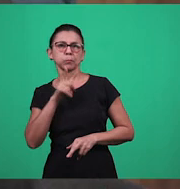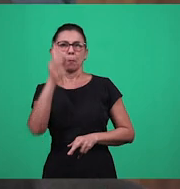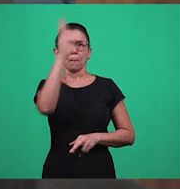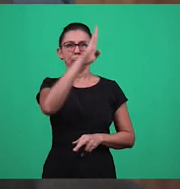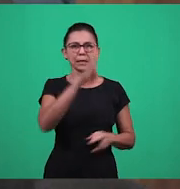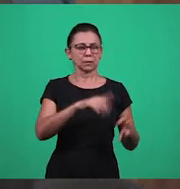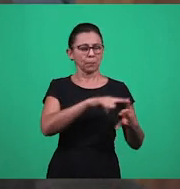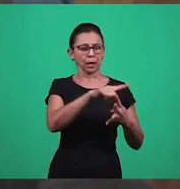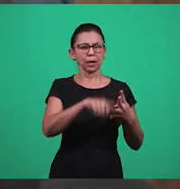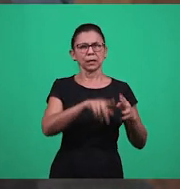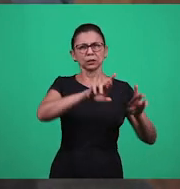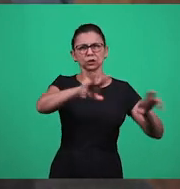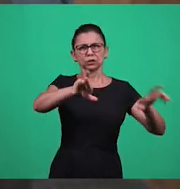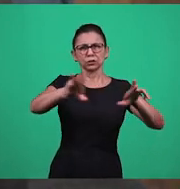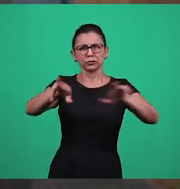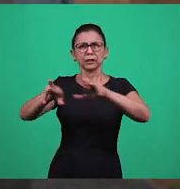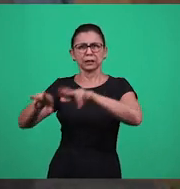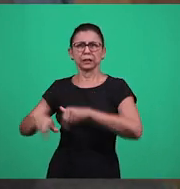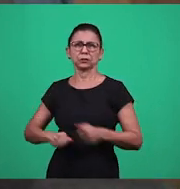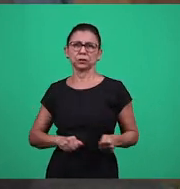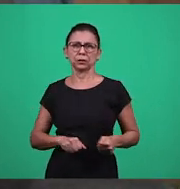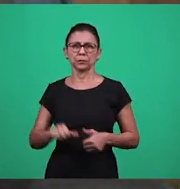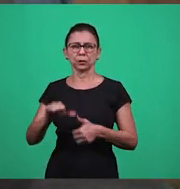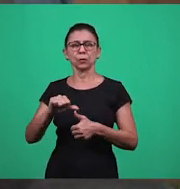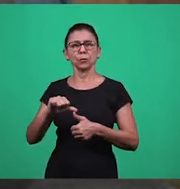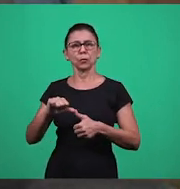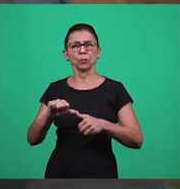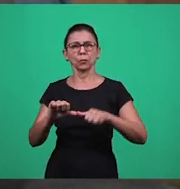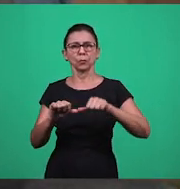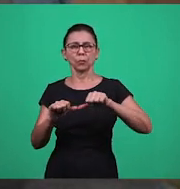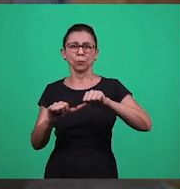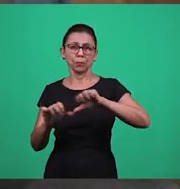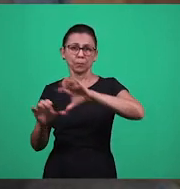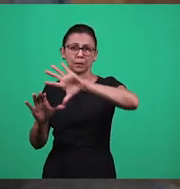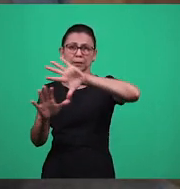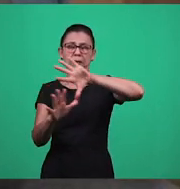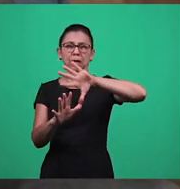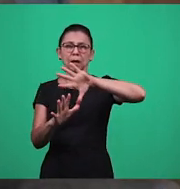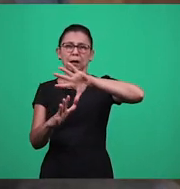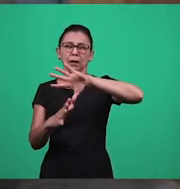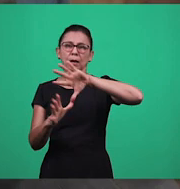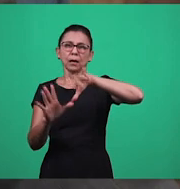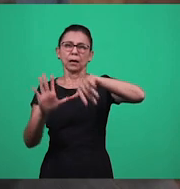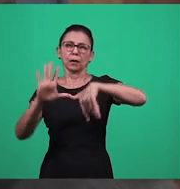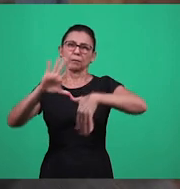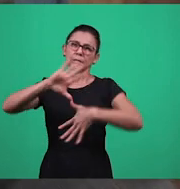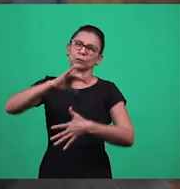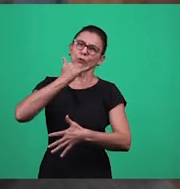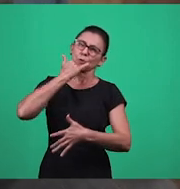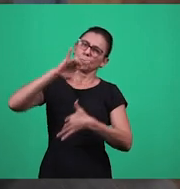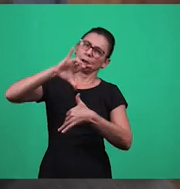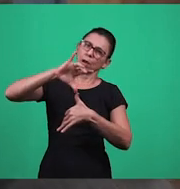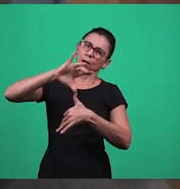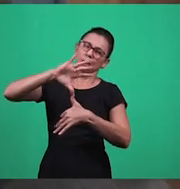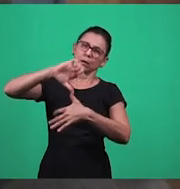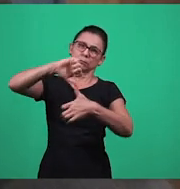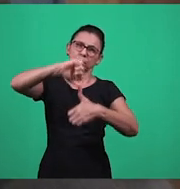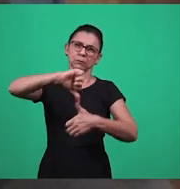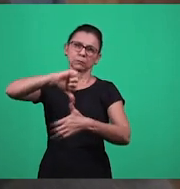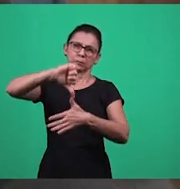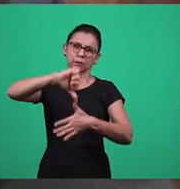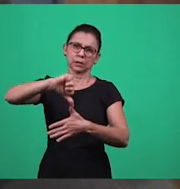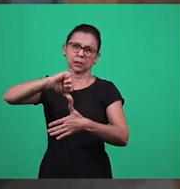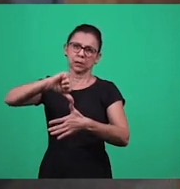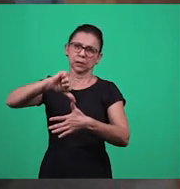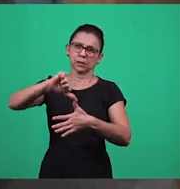Brasil. O Brasil ele é um país continental. Nós temos cidades que variam de